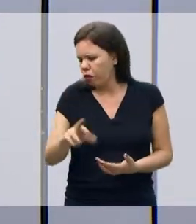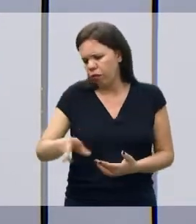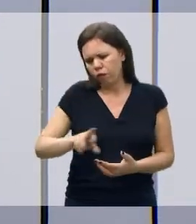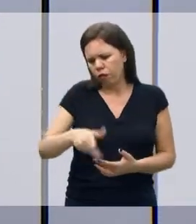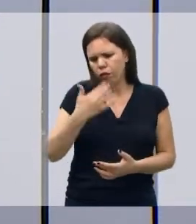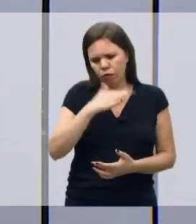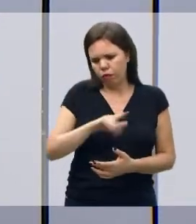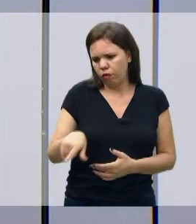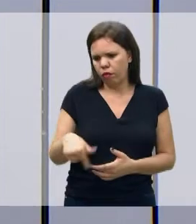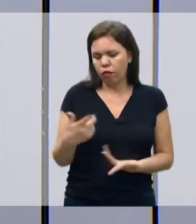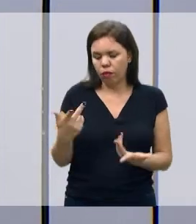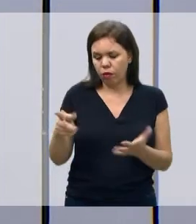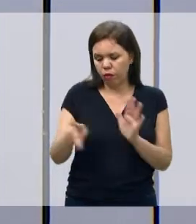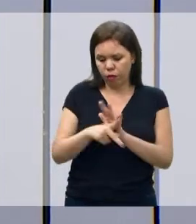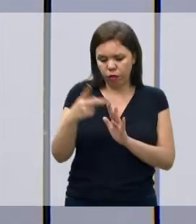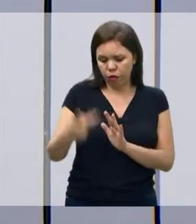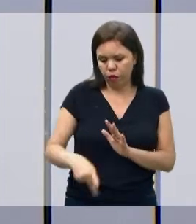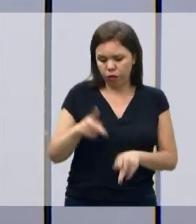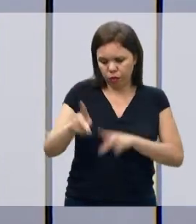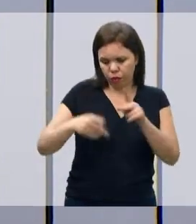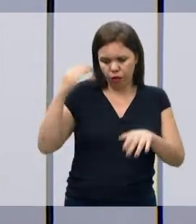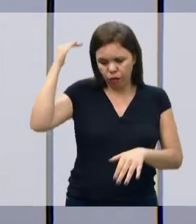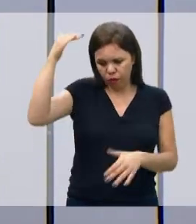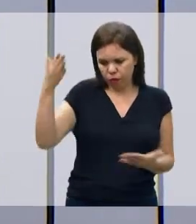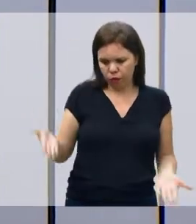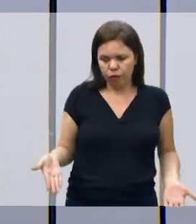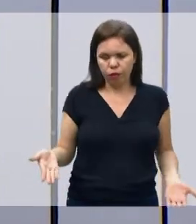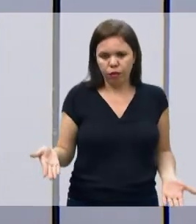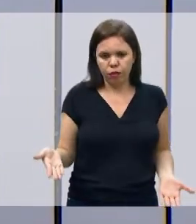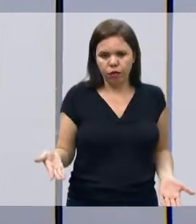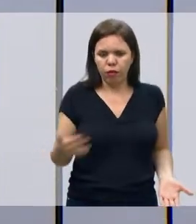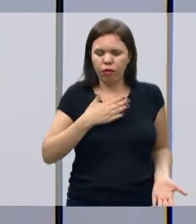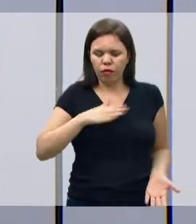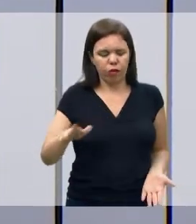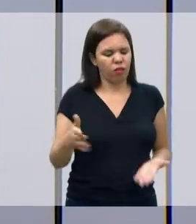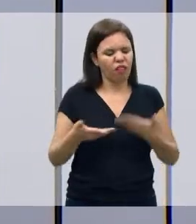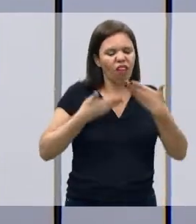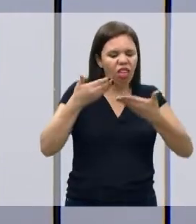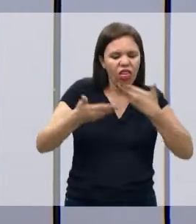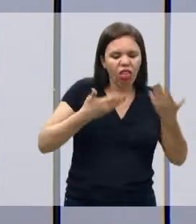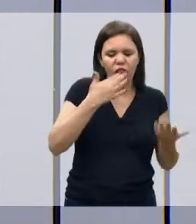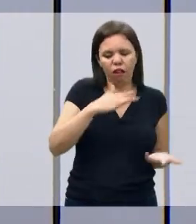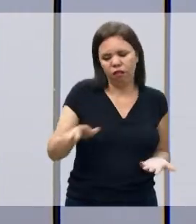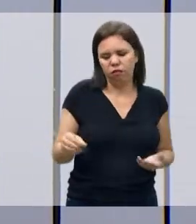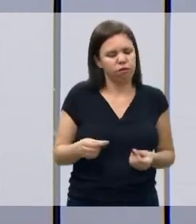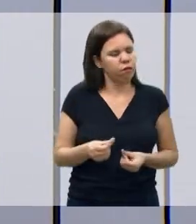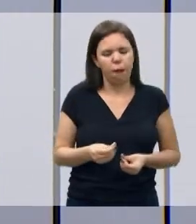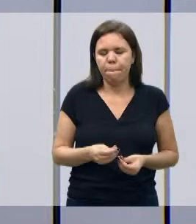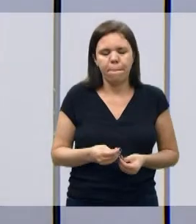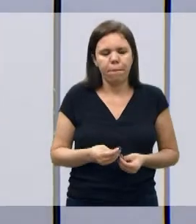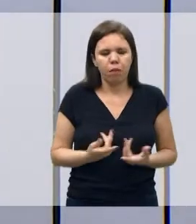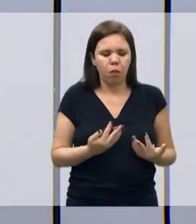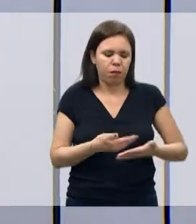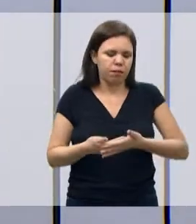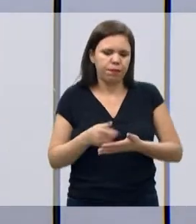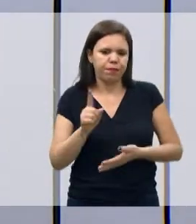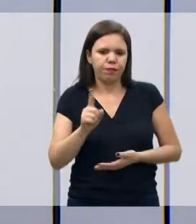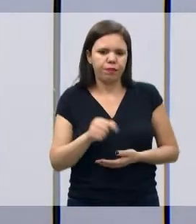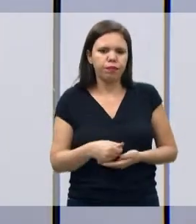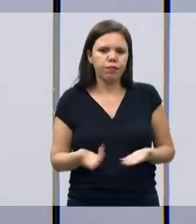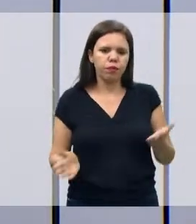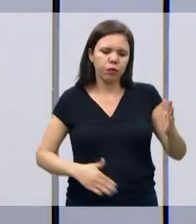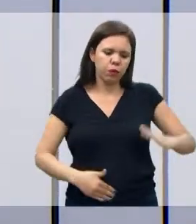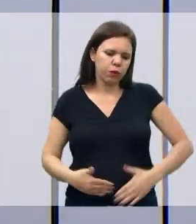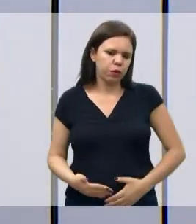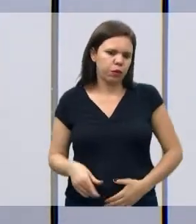criança. O idoso é ele. Ele é uma pessoa adulta, ele não gosta de ser tratado como uma criança, como um bebê que usa